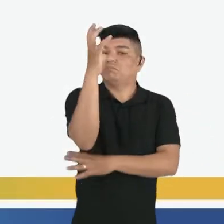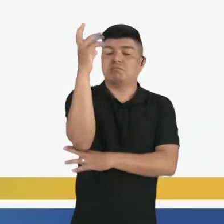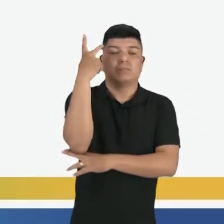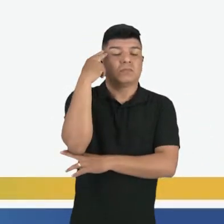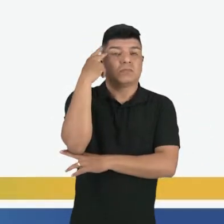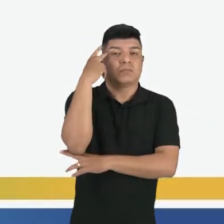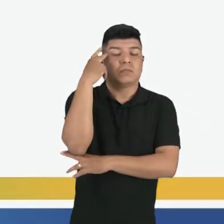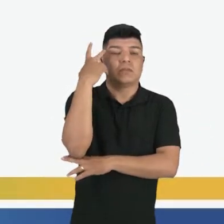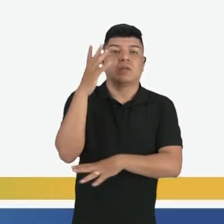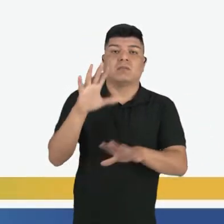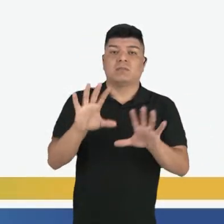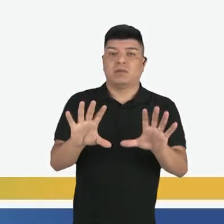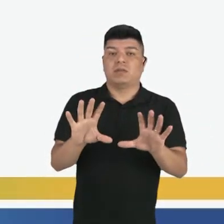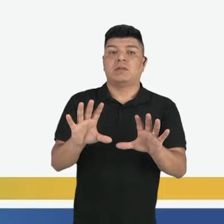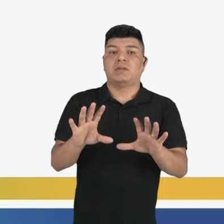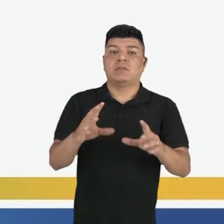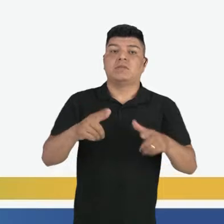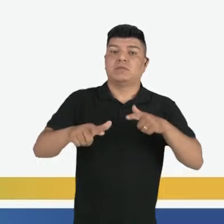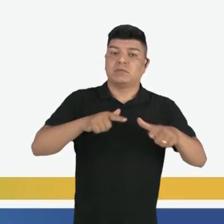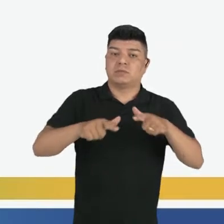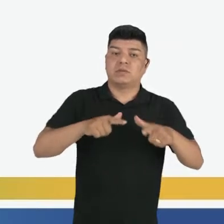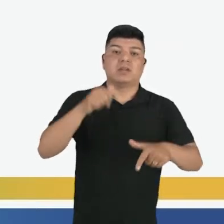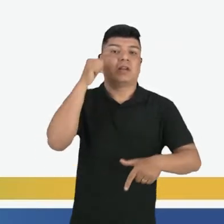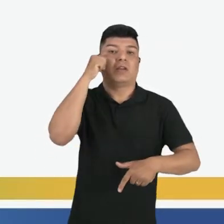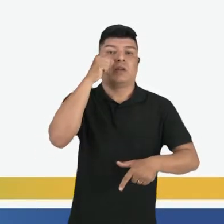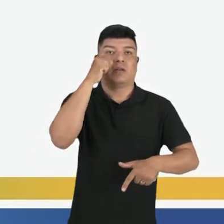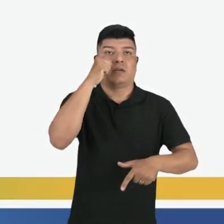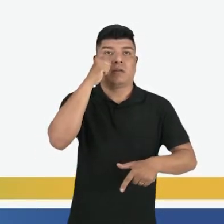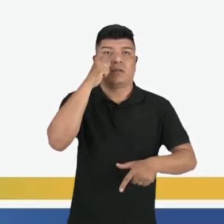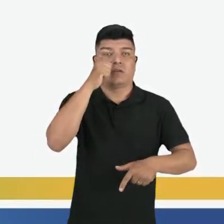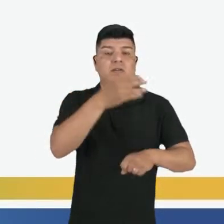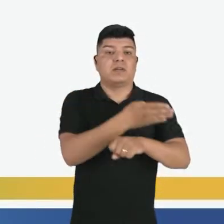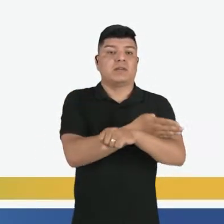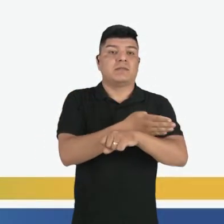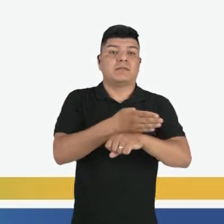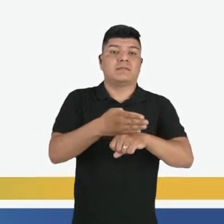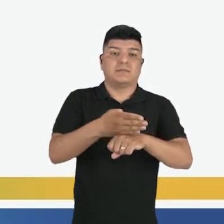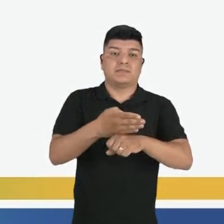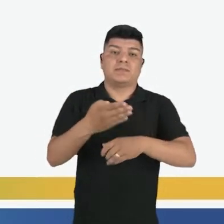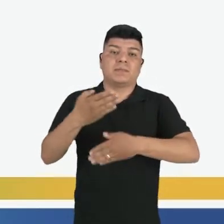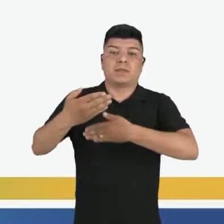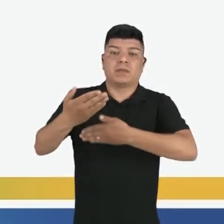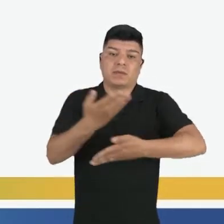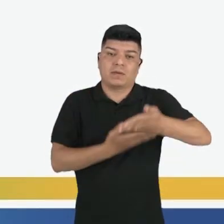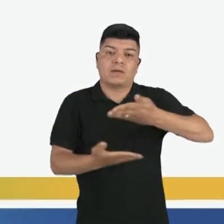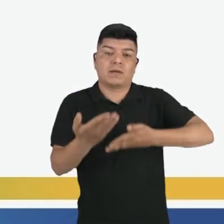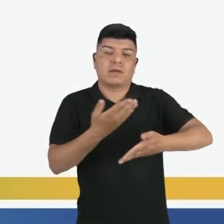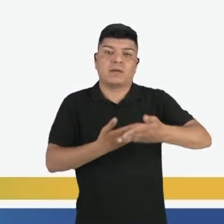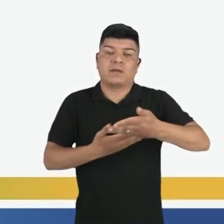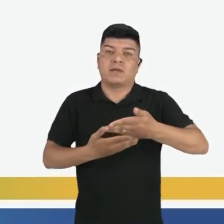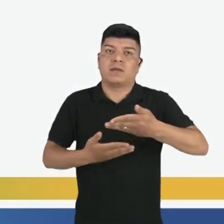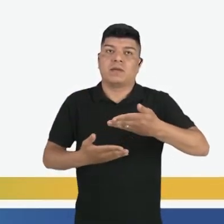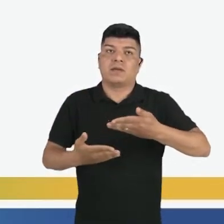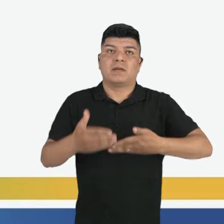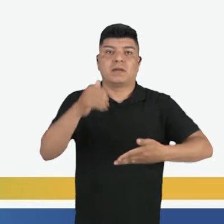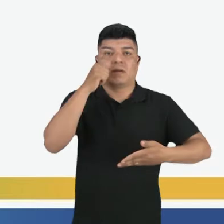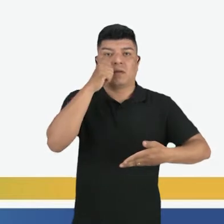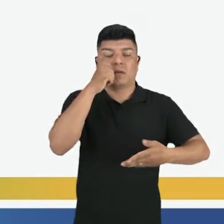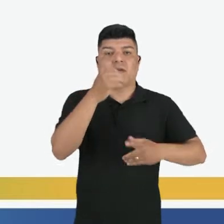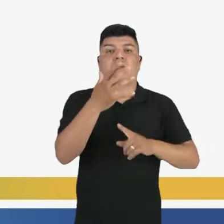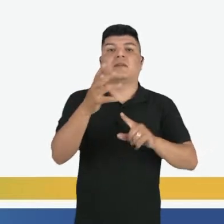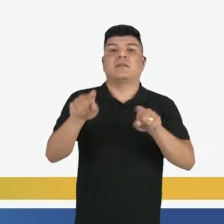natural. A atividade eminentemente feminina é tradicionalmente repassada pelas artesãs